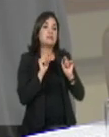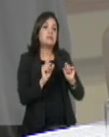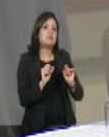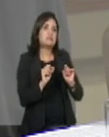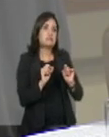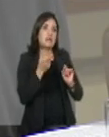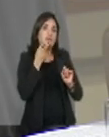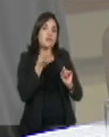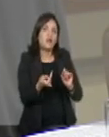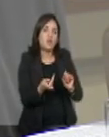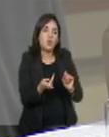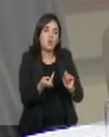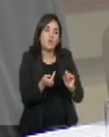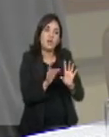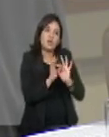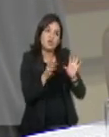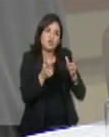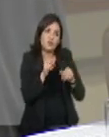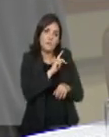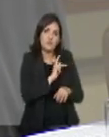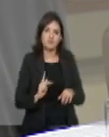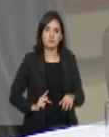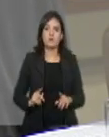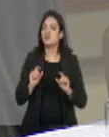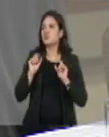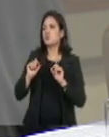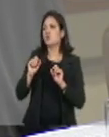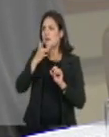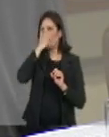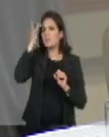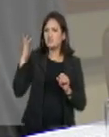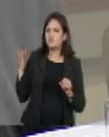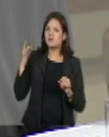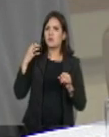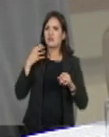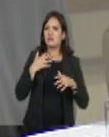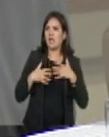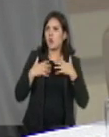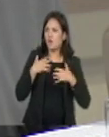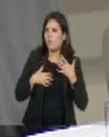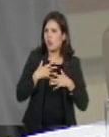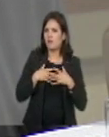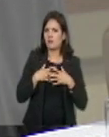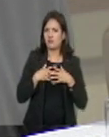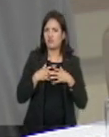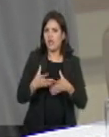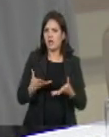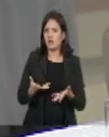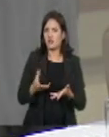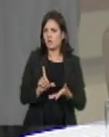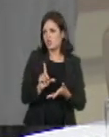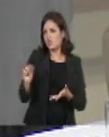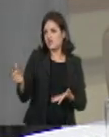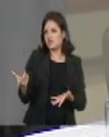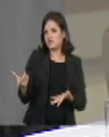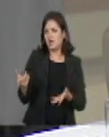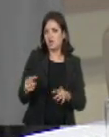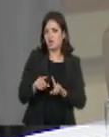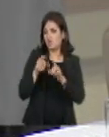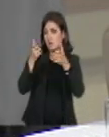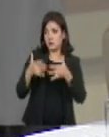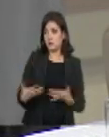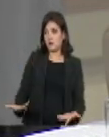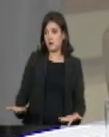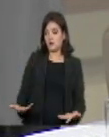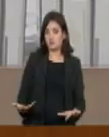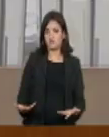que eu quero dizer para vocês. Que faz parte do nosso relacionamento irreverente. Eu também sou irreverente.